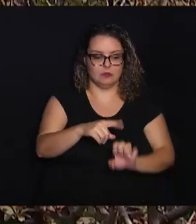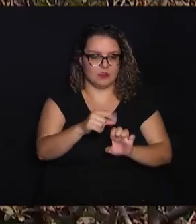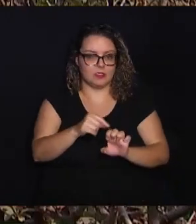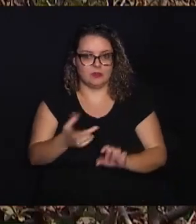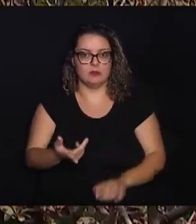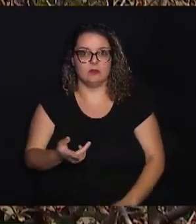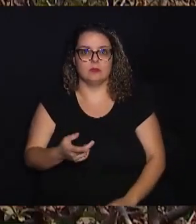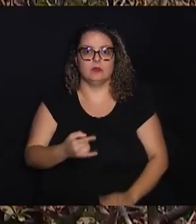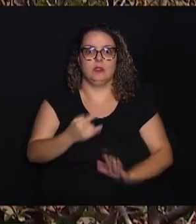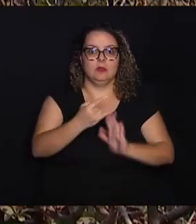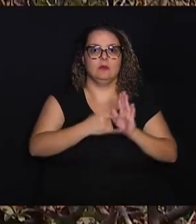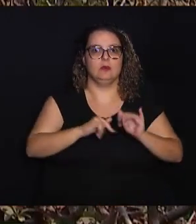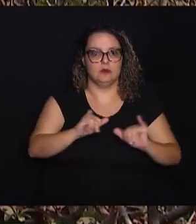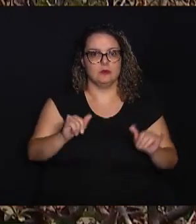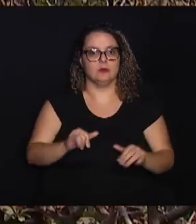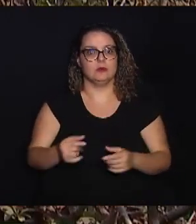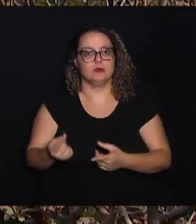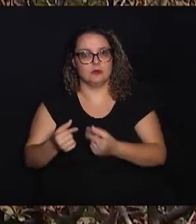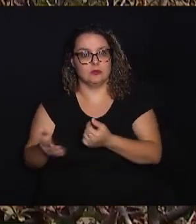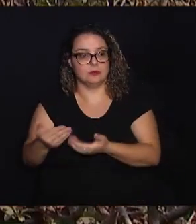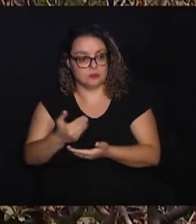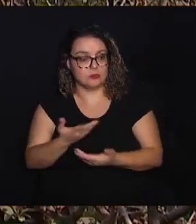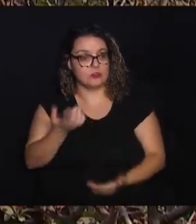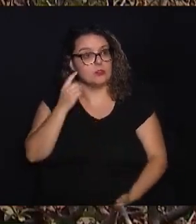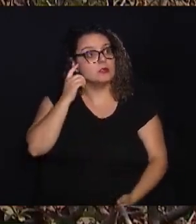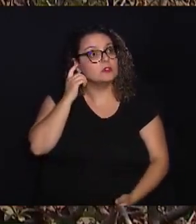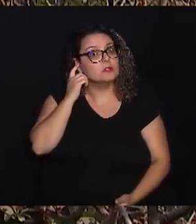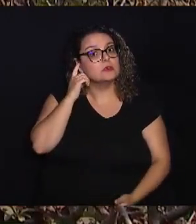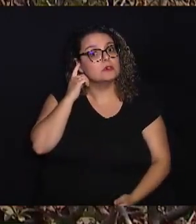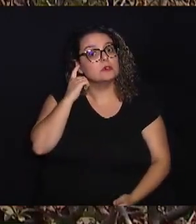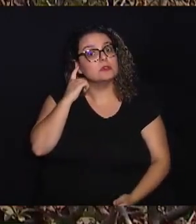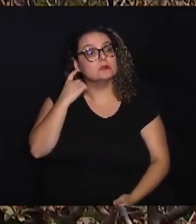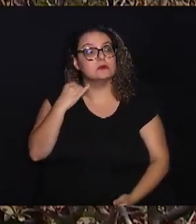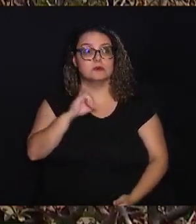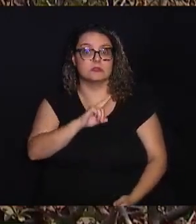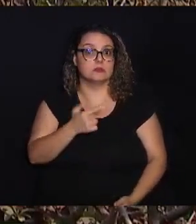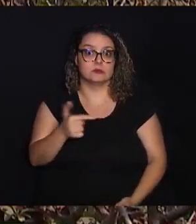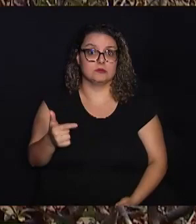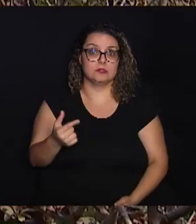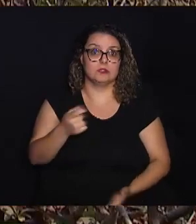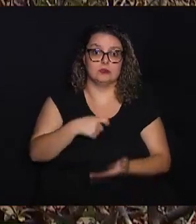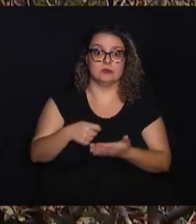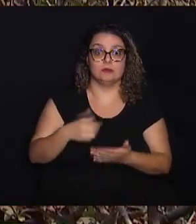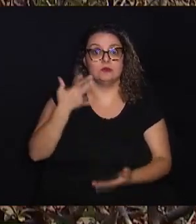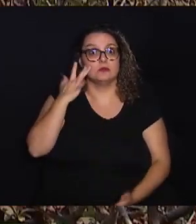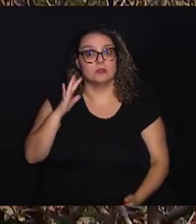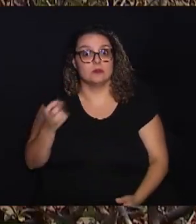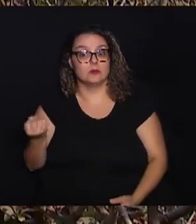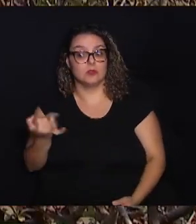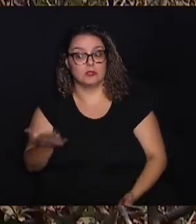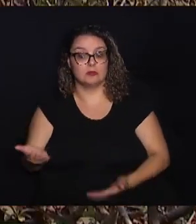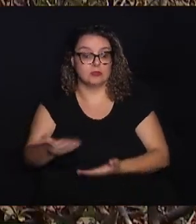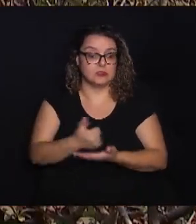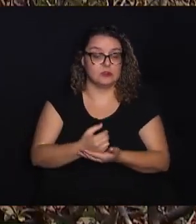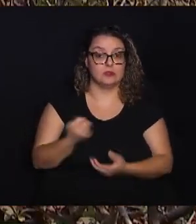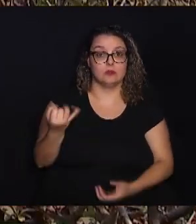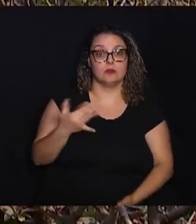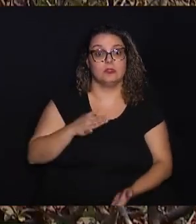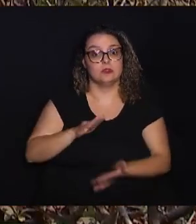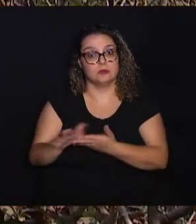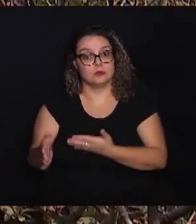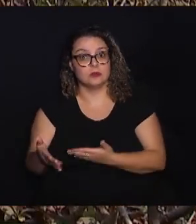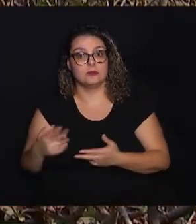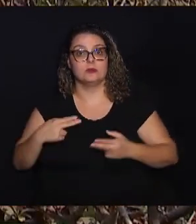anual dos seus ganhos. E se você não anota, você não sabe quanto que está entrando, quanto que está saindo. Então o Sebrae